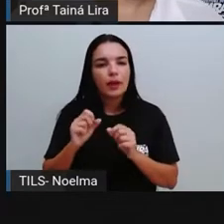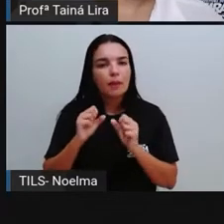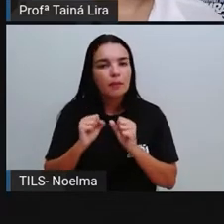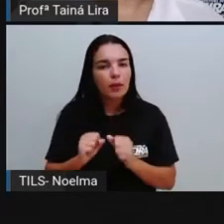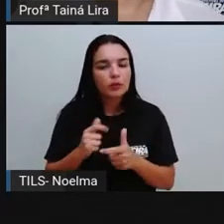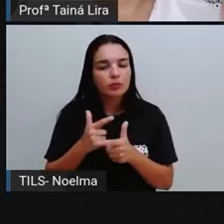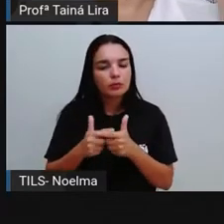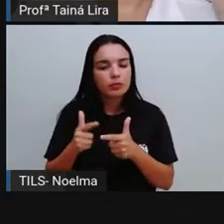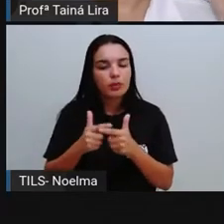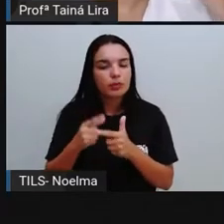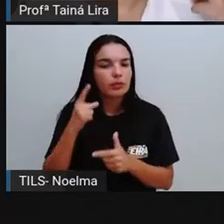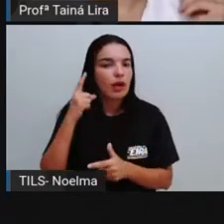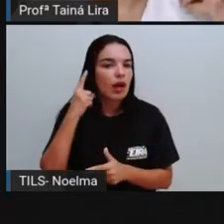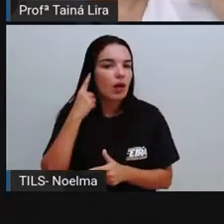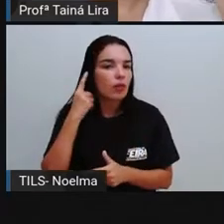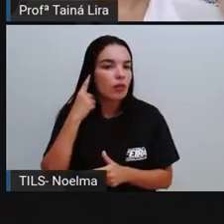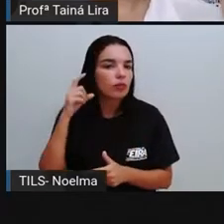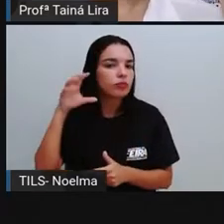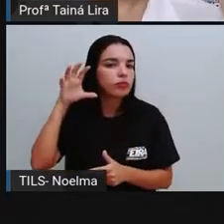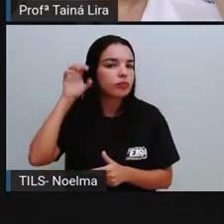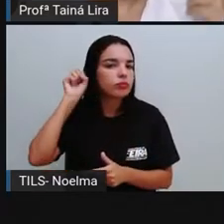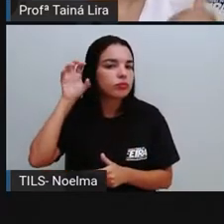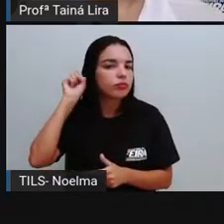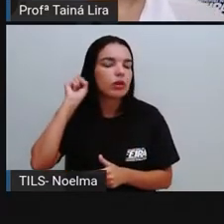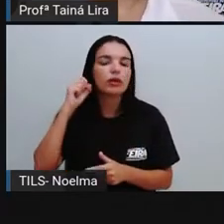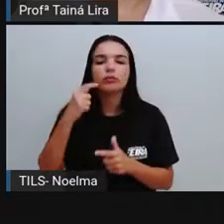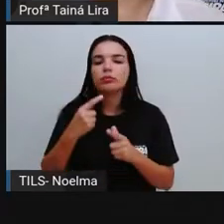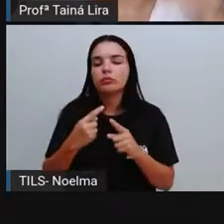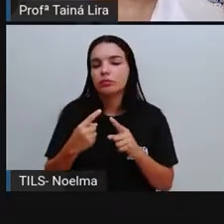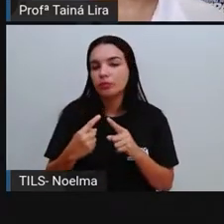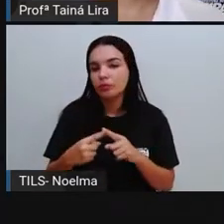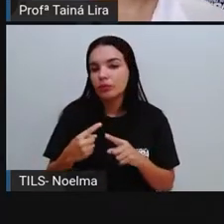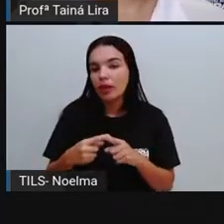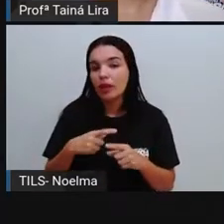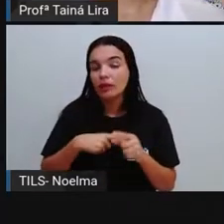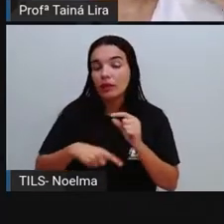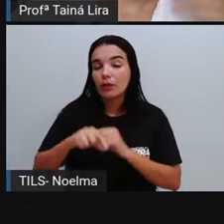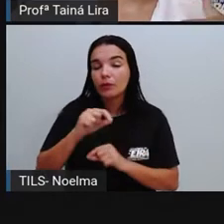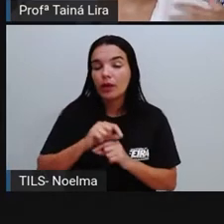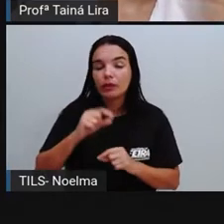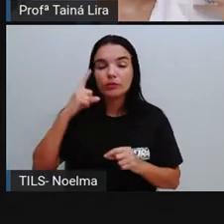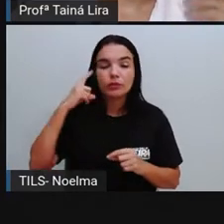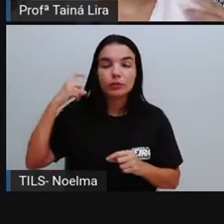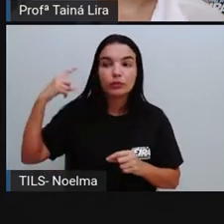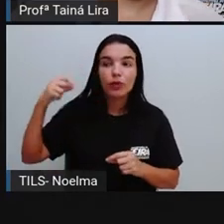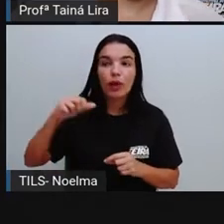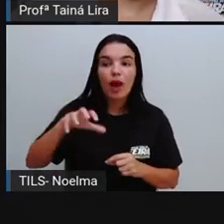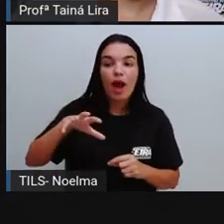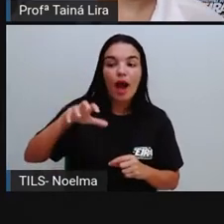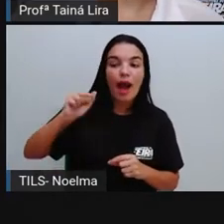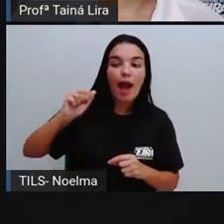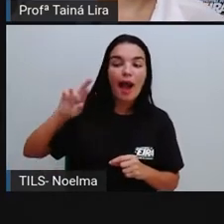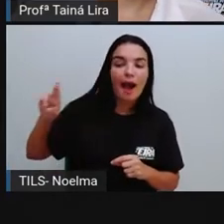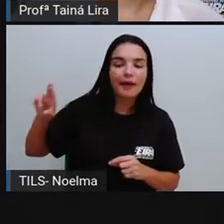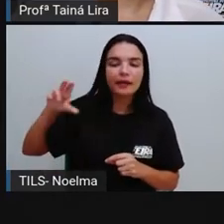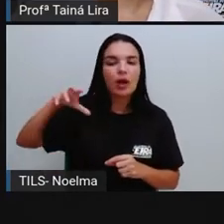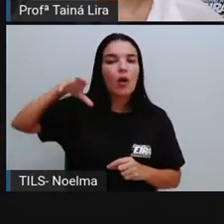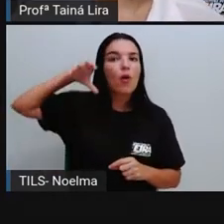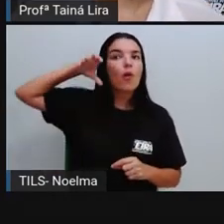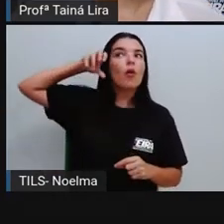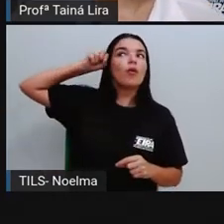a nossa audição, como o som é captado aí no ar pelos nossos ouvidos,